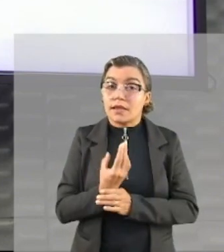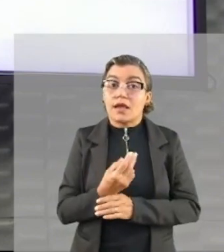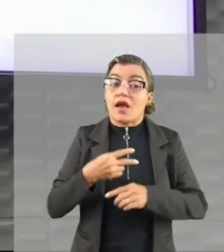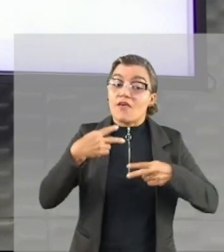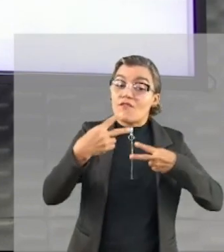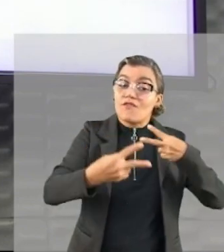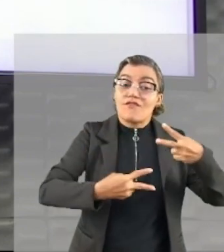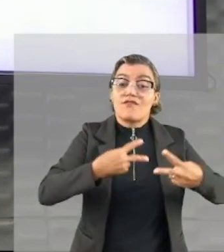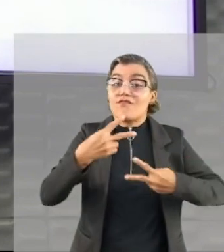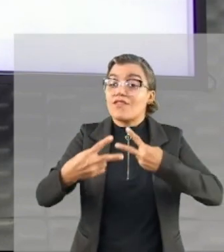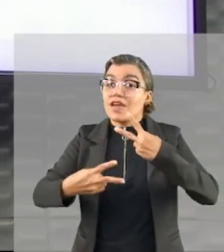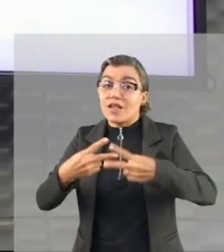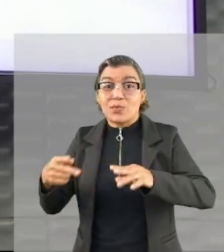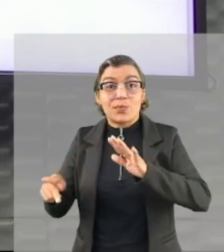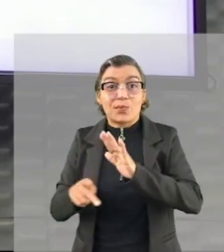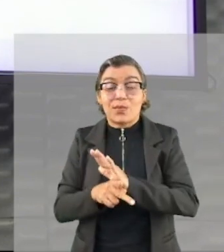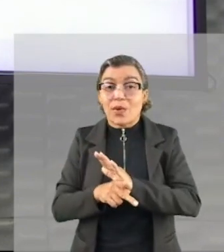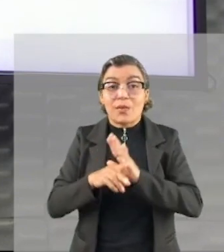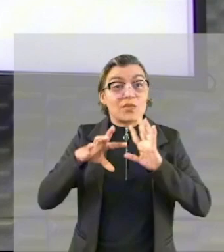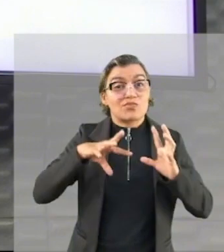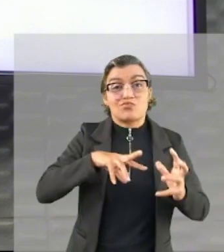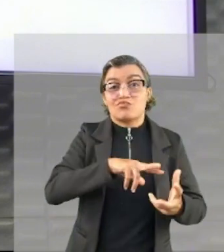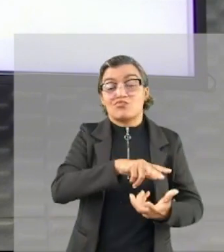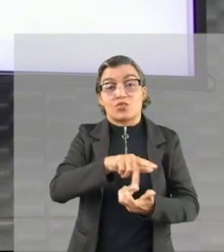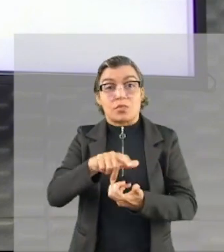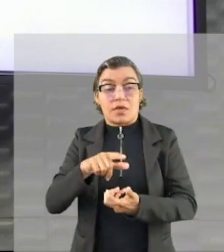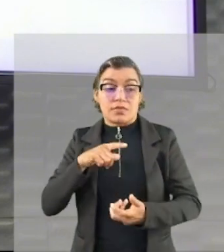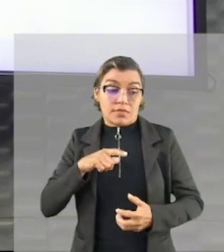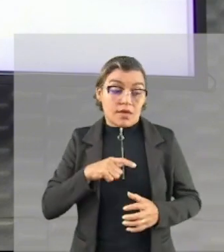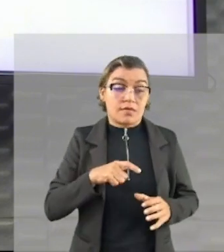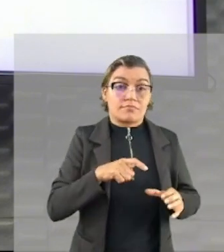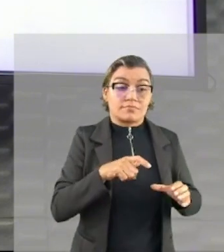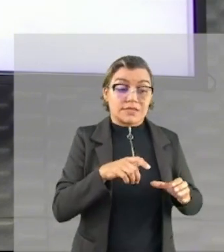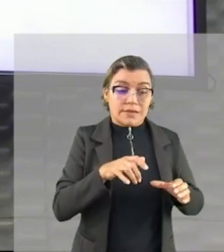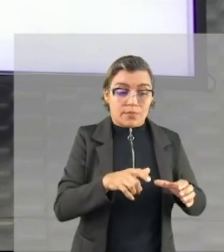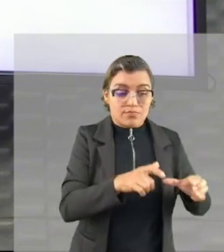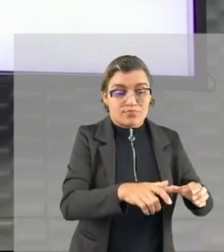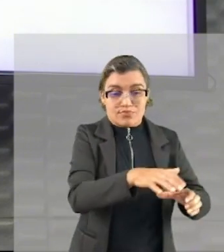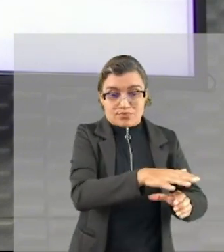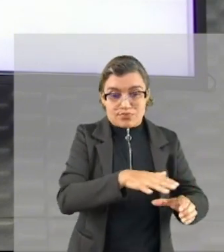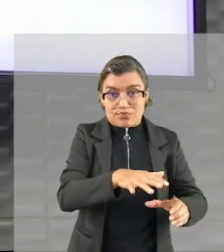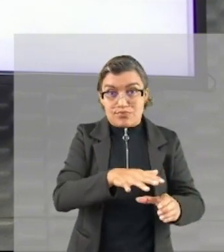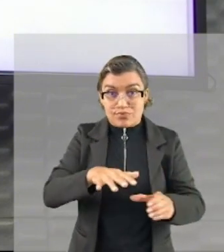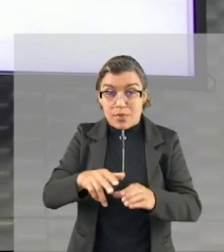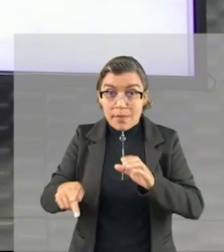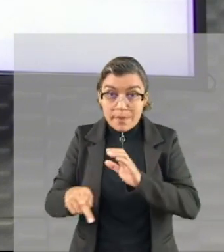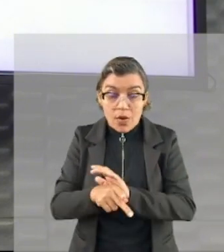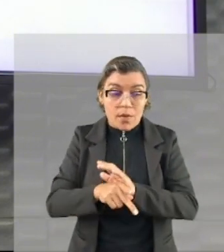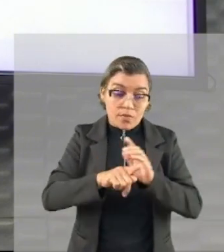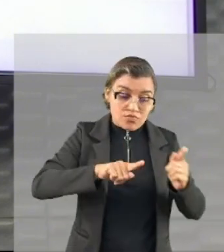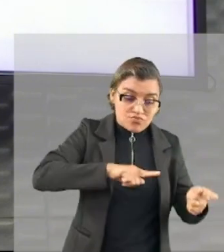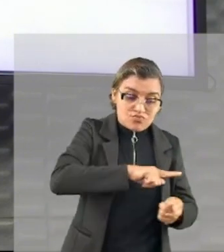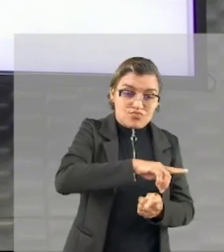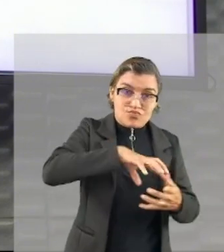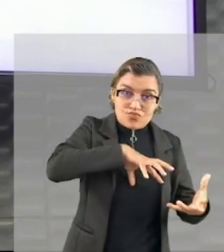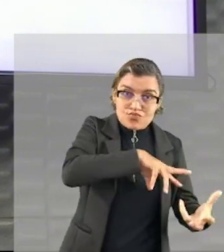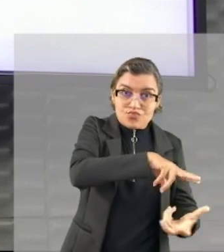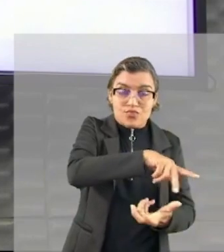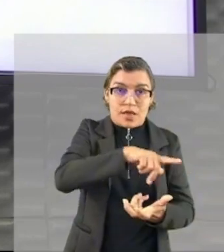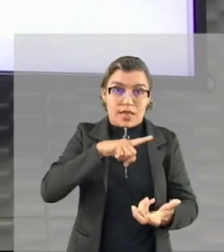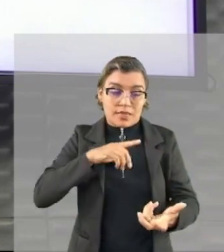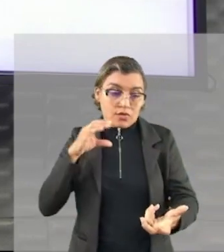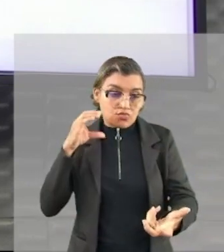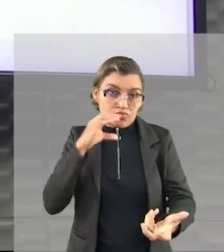que existem no nosso planeta. São regiões do globo terrestre que são aquecidas de maneira